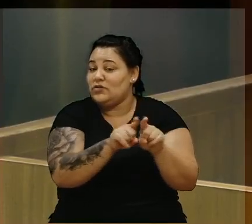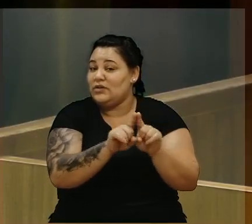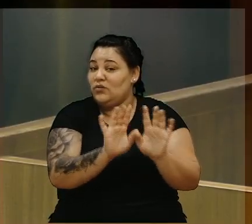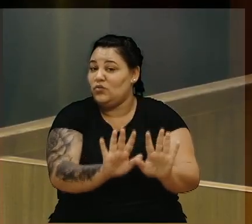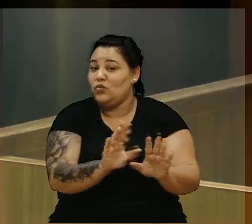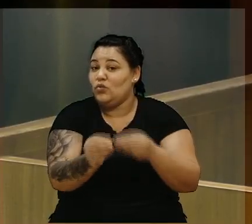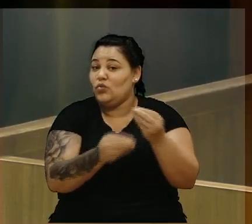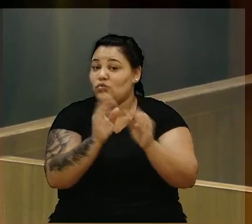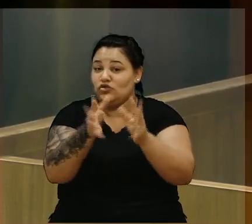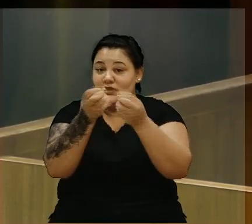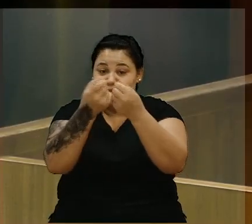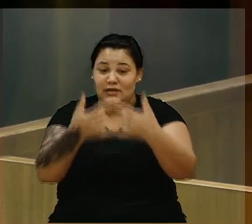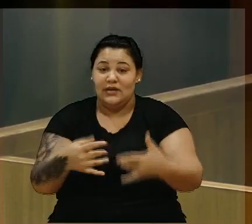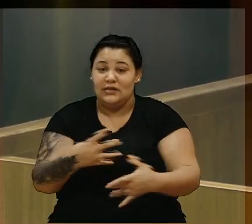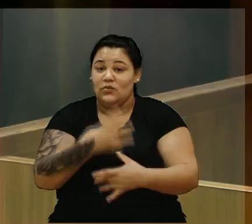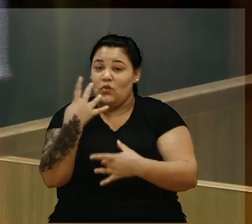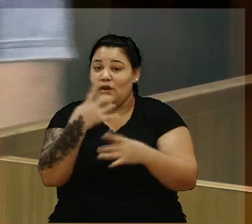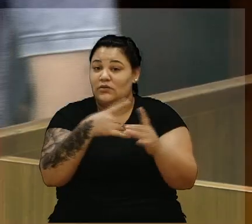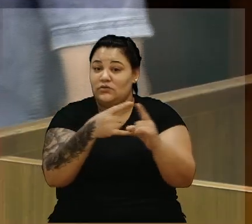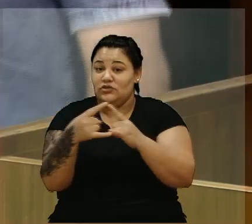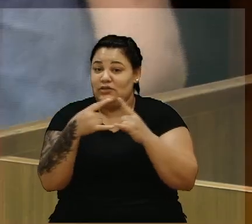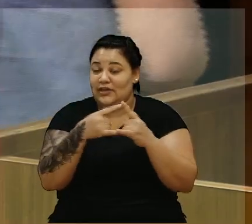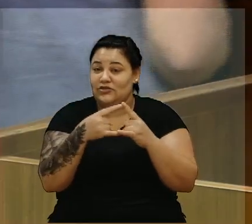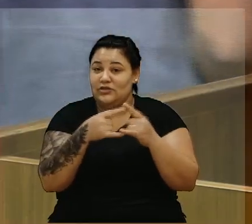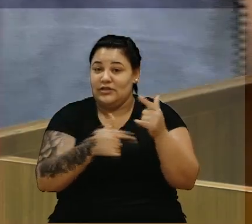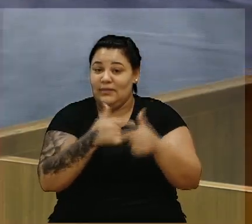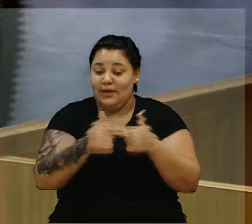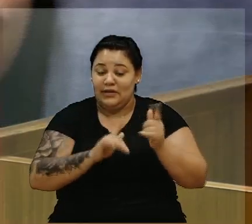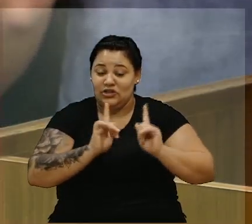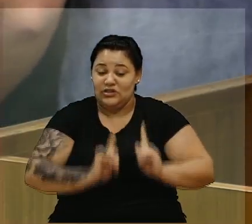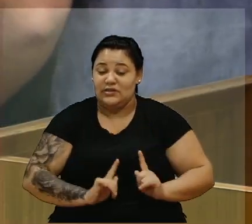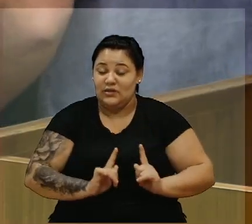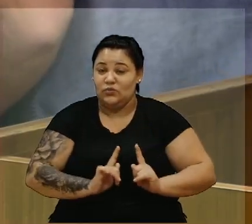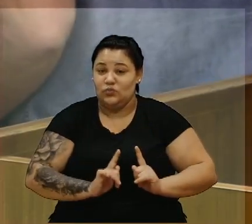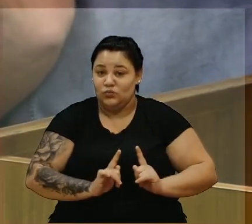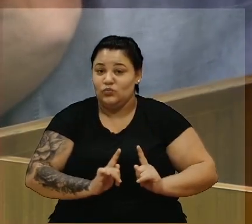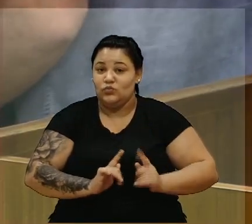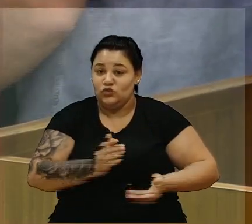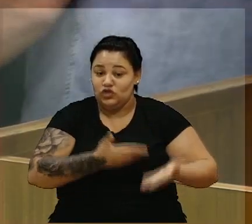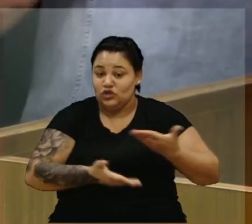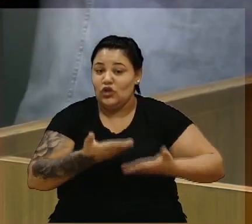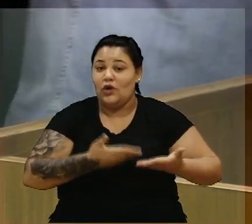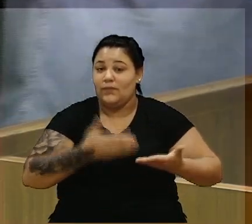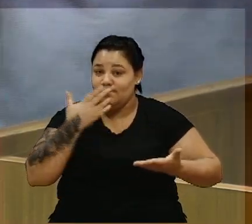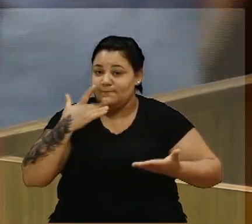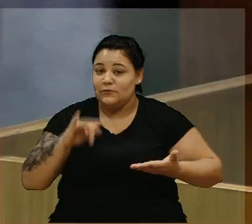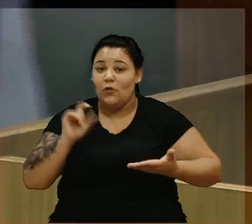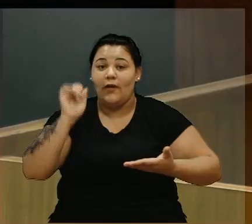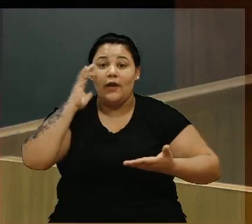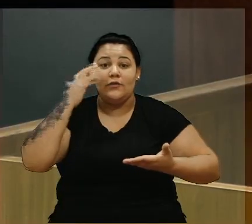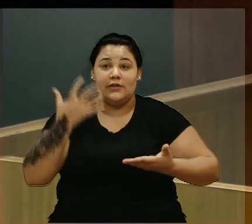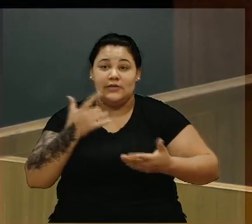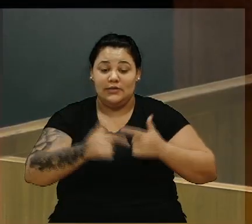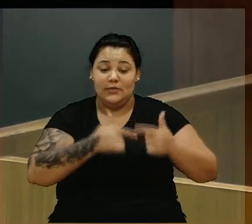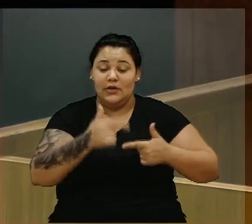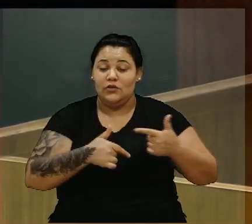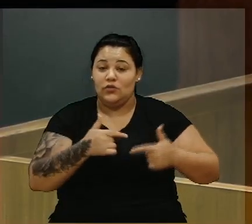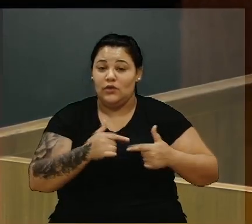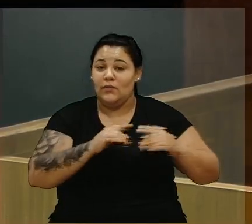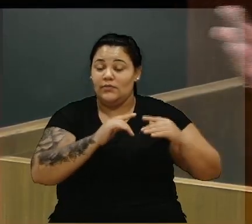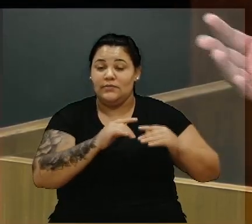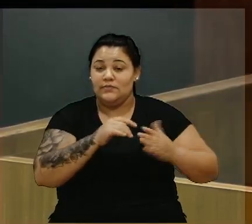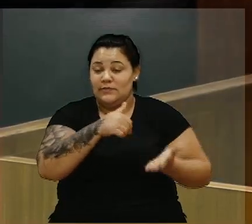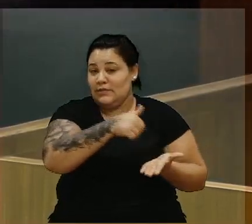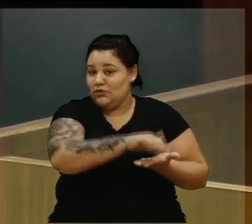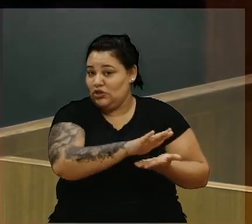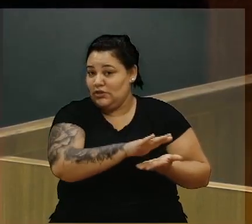são 4 entidades que atuam na gestão compartilhada da educação infantil. E o que acontece? A trabalhadora foi desligada de uma entidade,